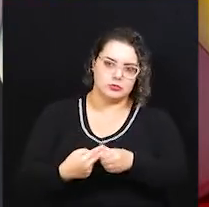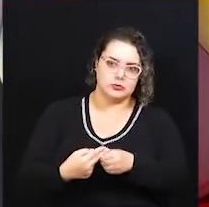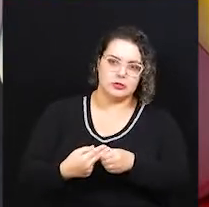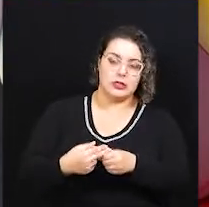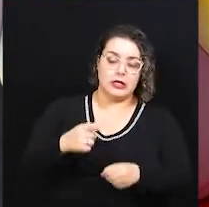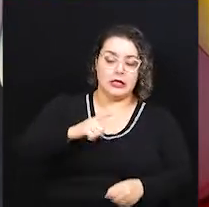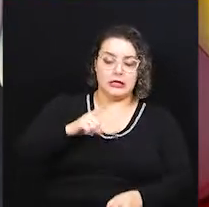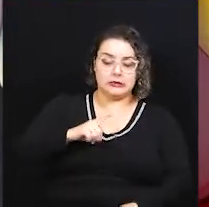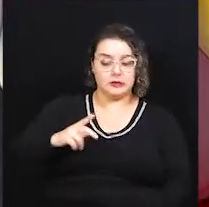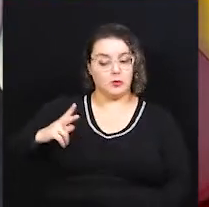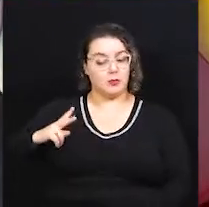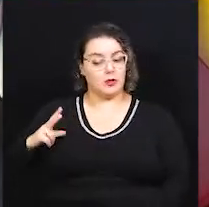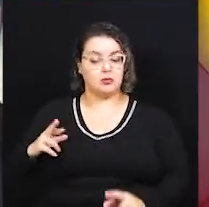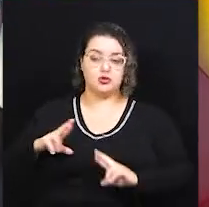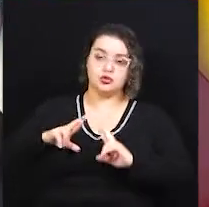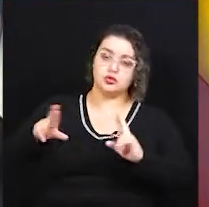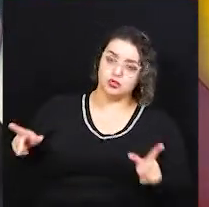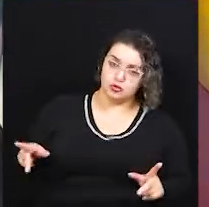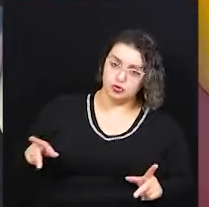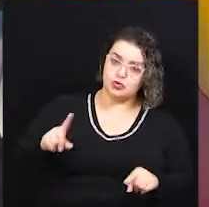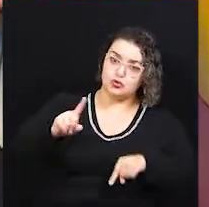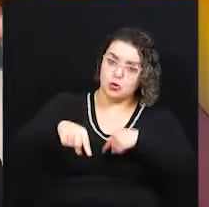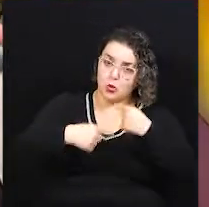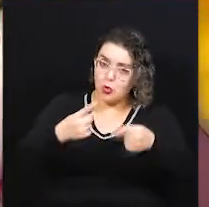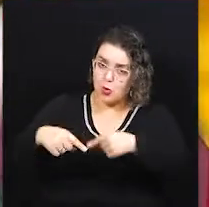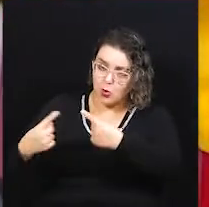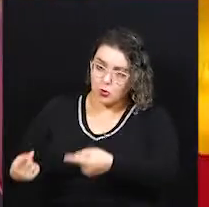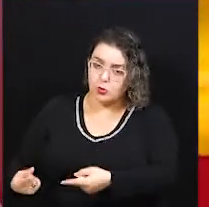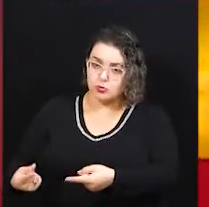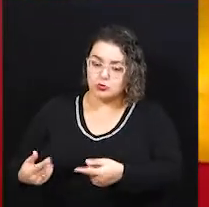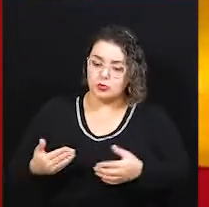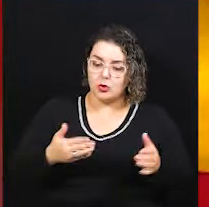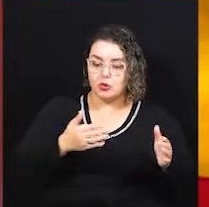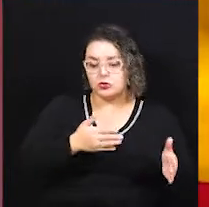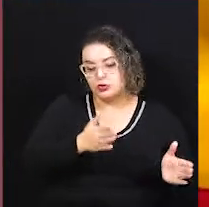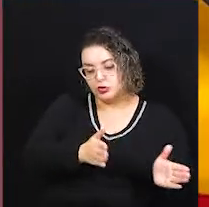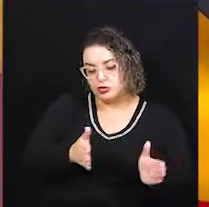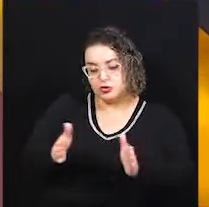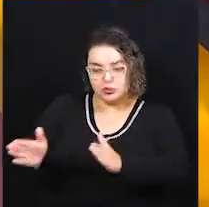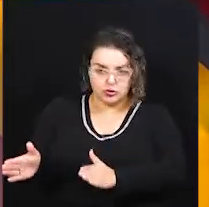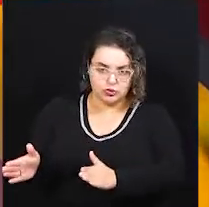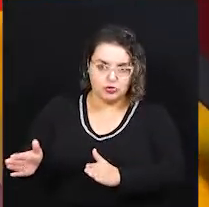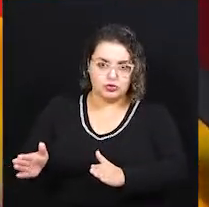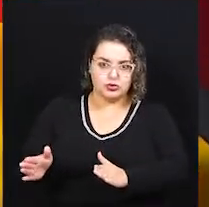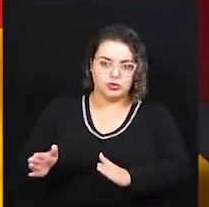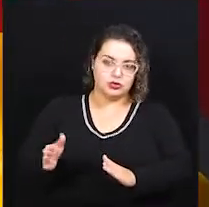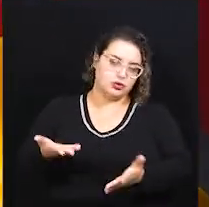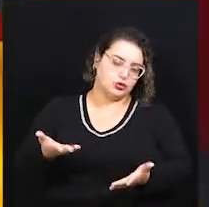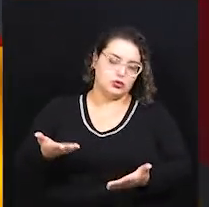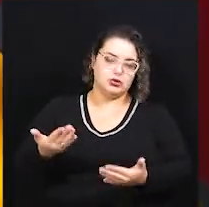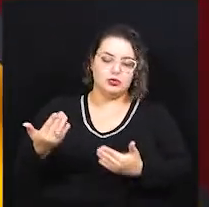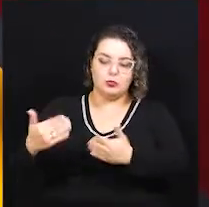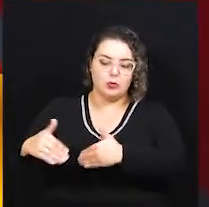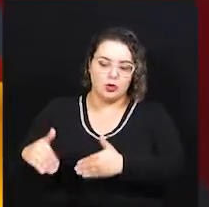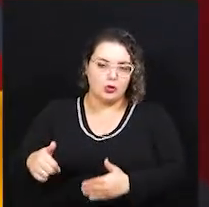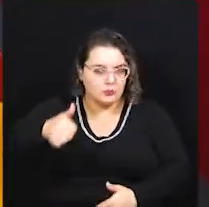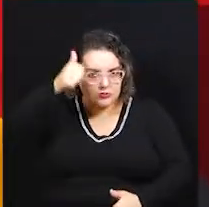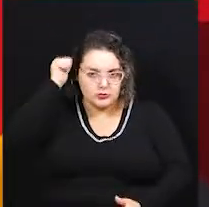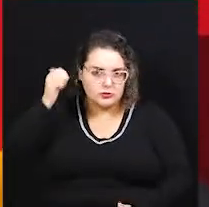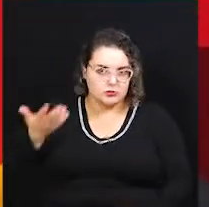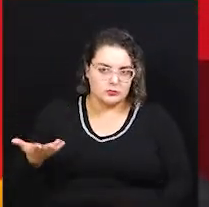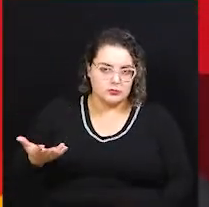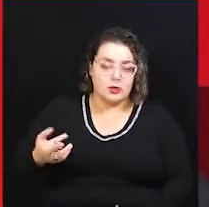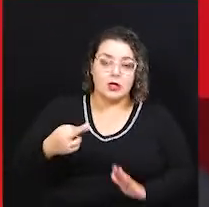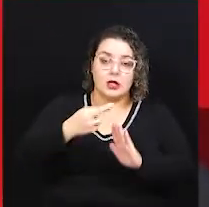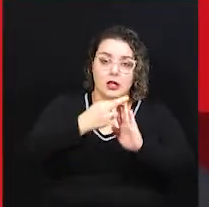tem uma particularidade diferente de outros processos seletivos, né? Eu antecipei falando